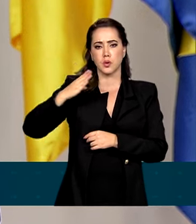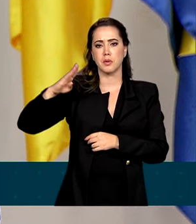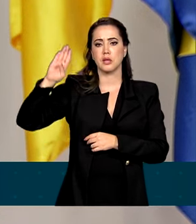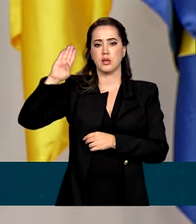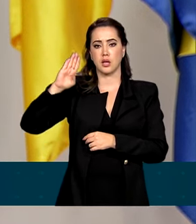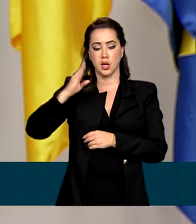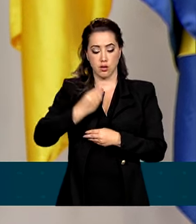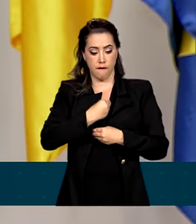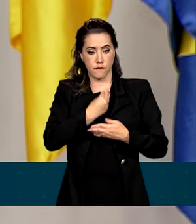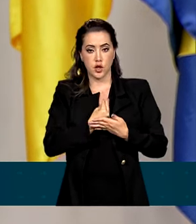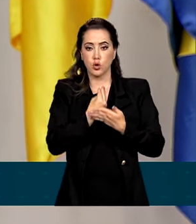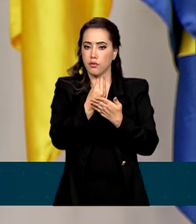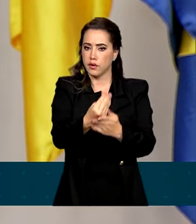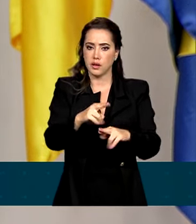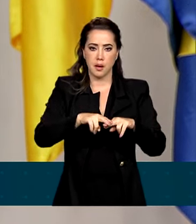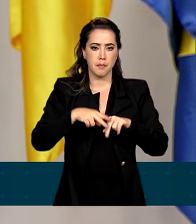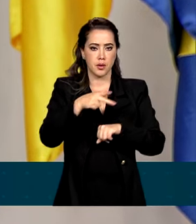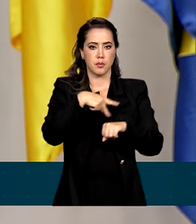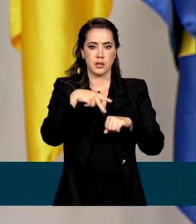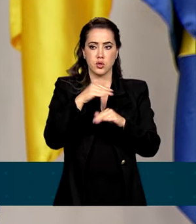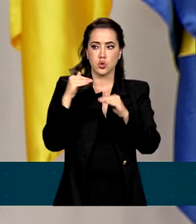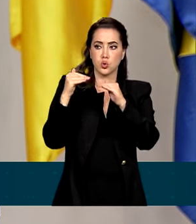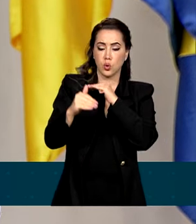os crimes e as violações de direitos humanos